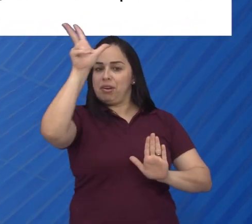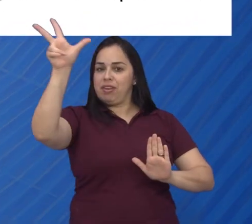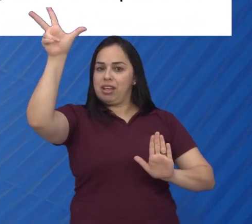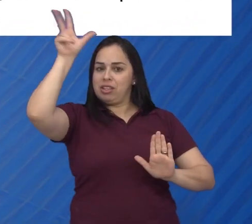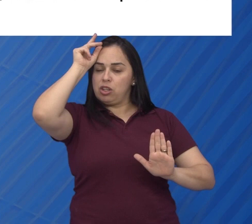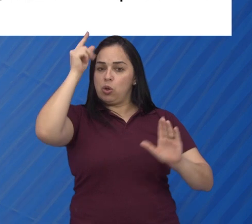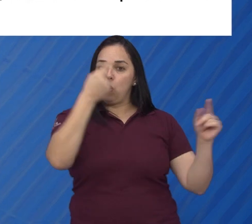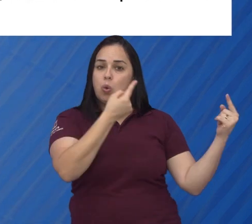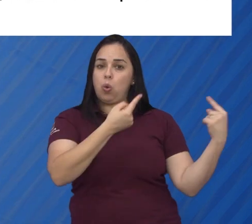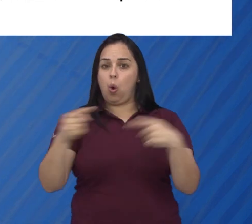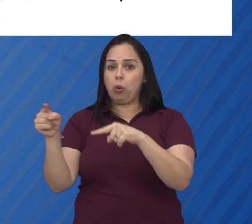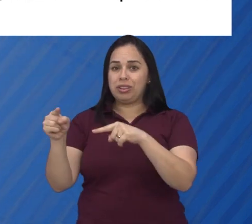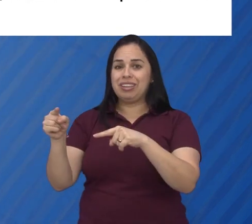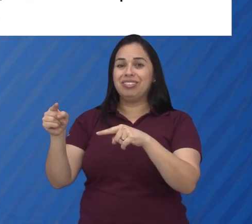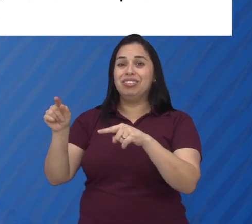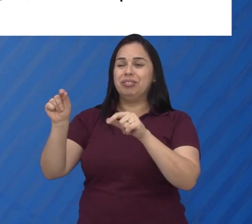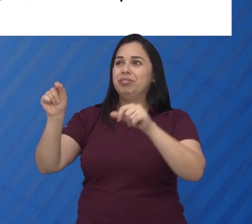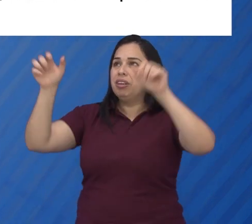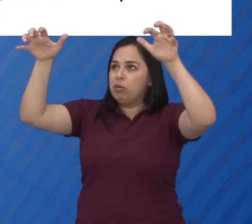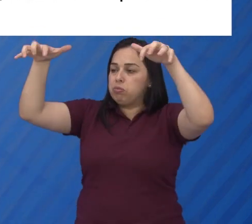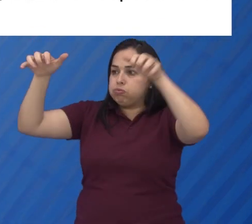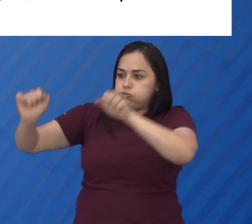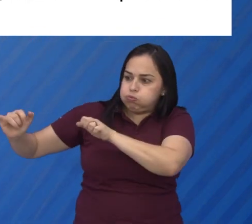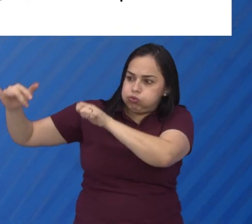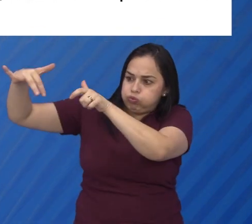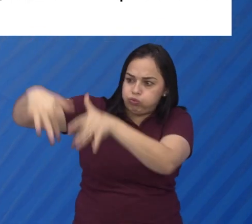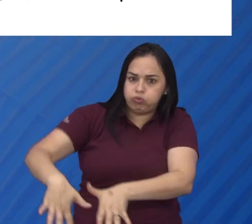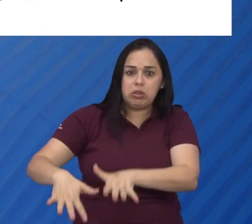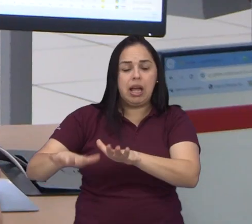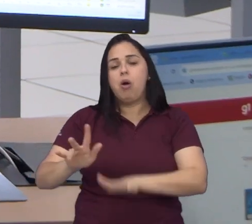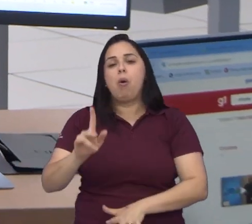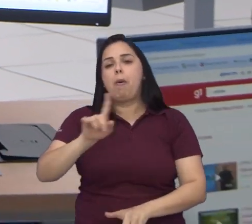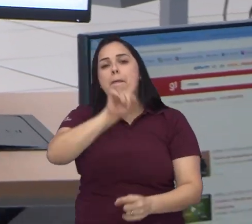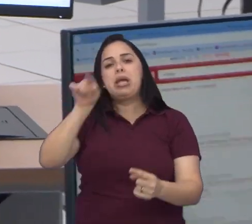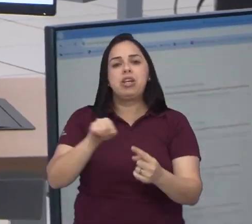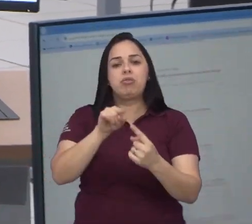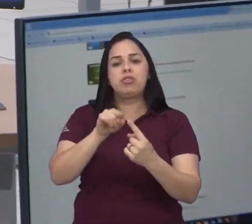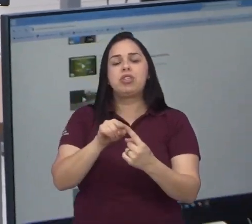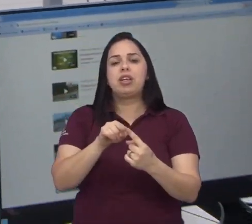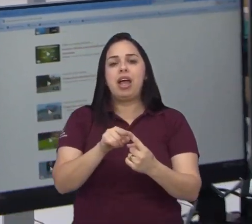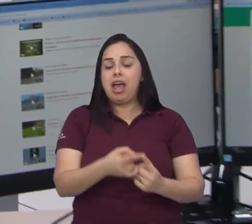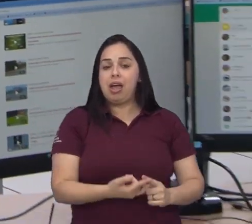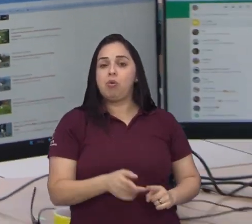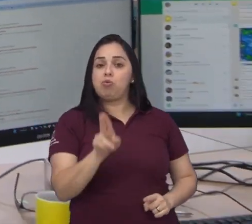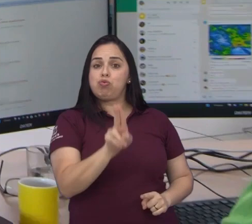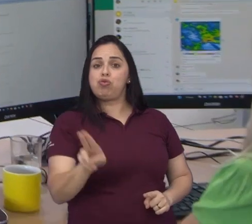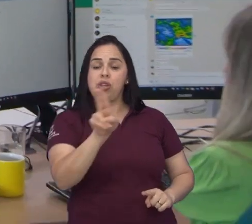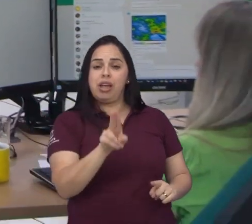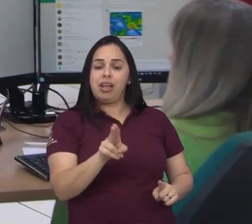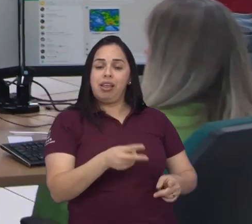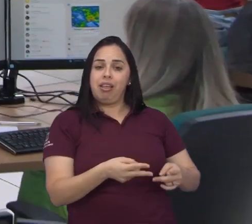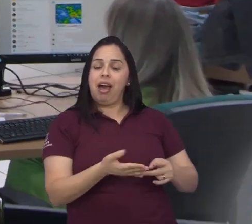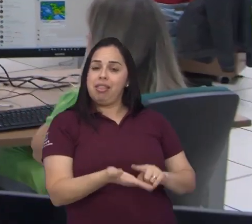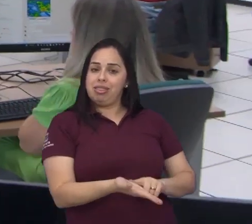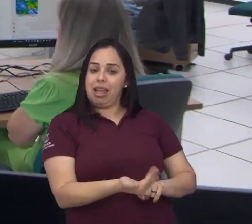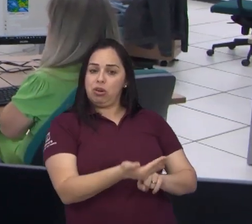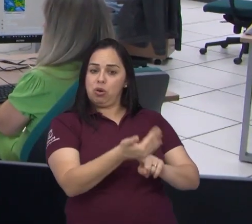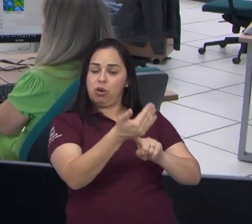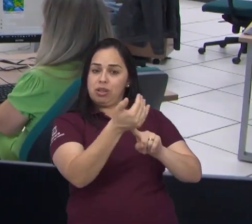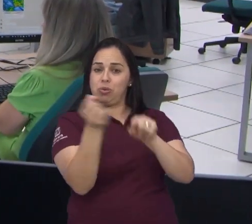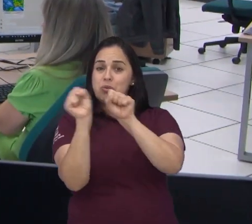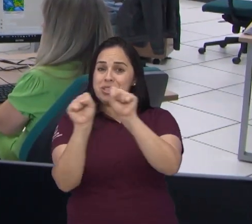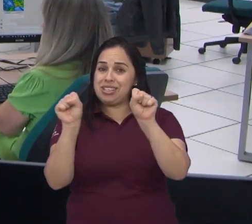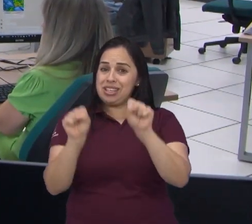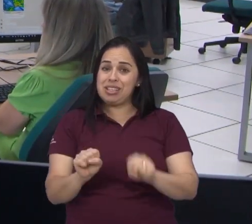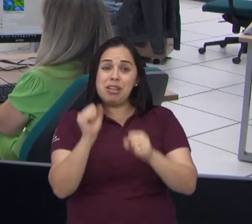Municipal de Prevenção e Combate a Desastres Naturais. A ideia é usar a tecnologia a partir de um